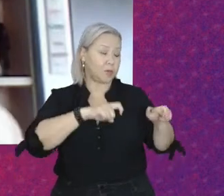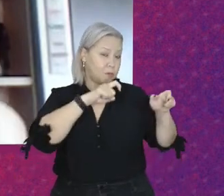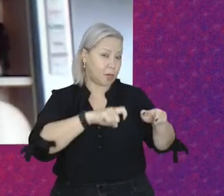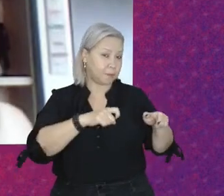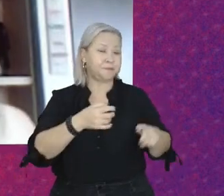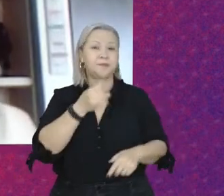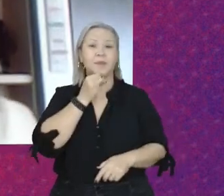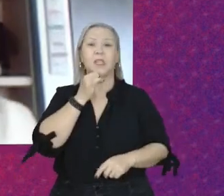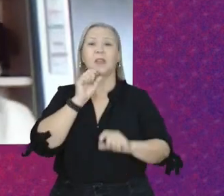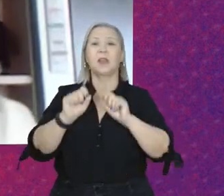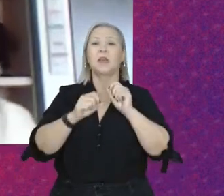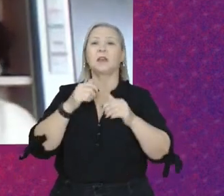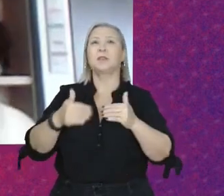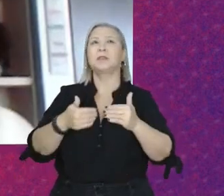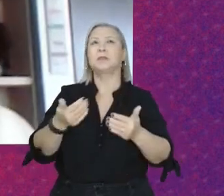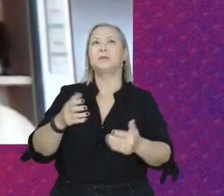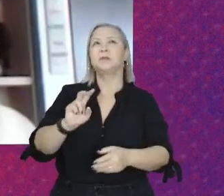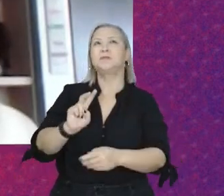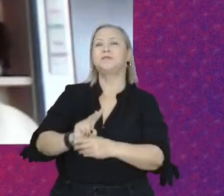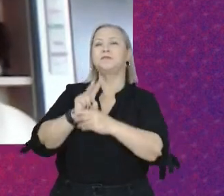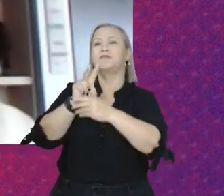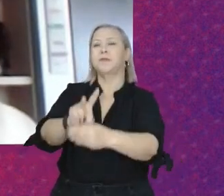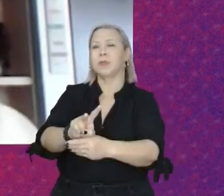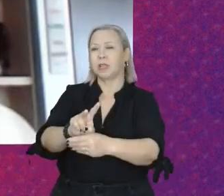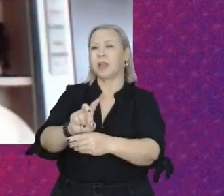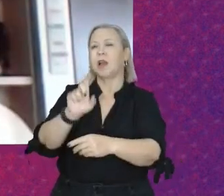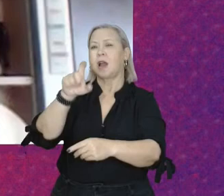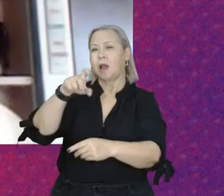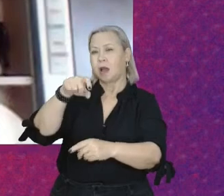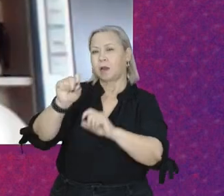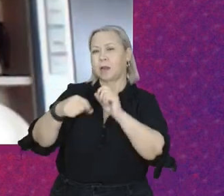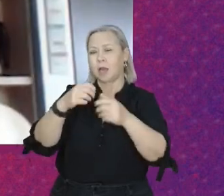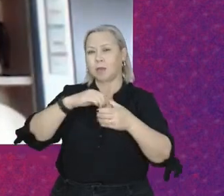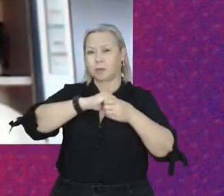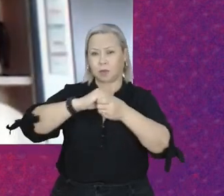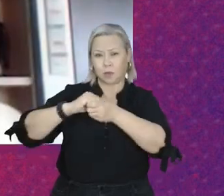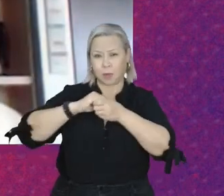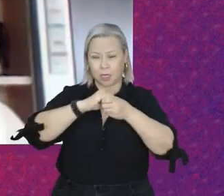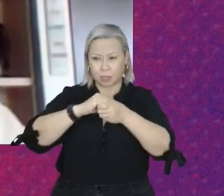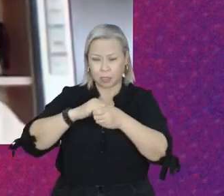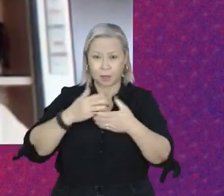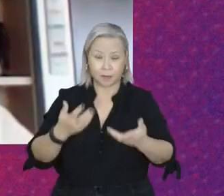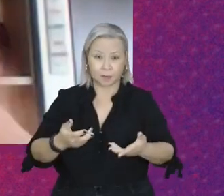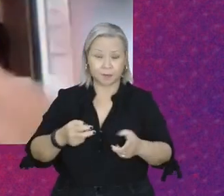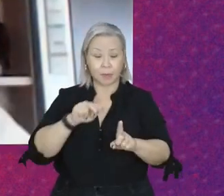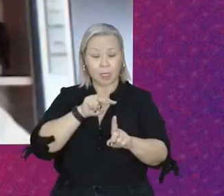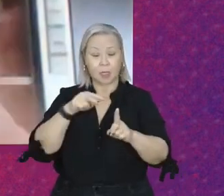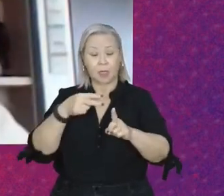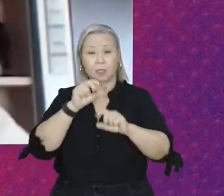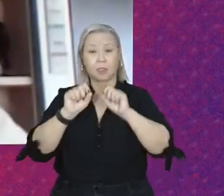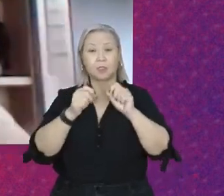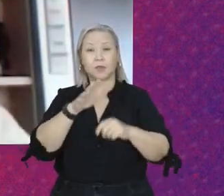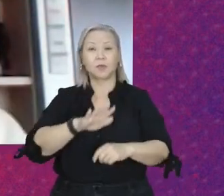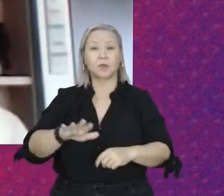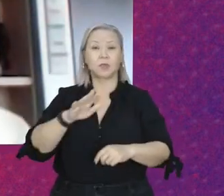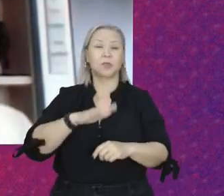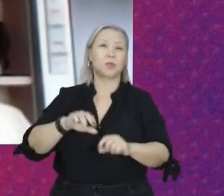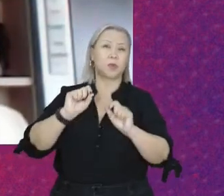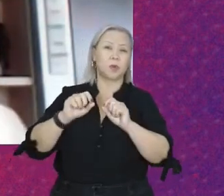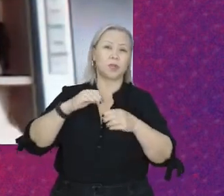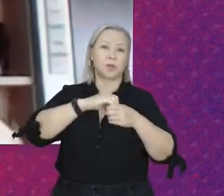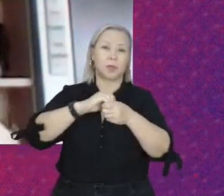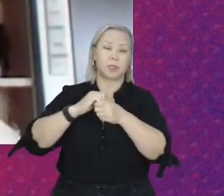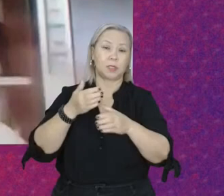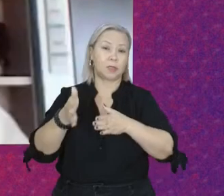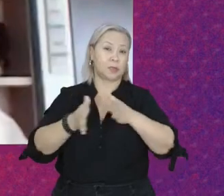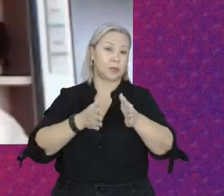exemplo, o tema do acesso a crédito, né, o crédito às cooperativas. Então, nossa expectativa é que para todas as cooperativas que venham acessar crédito,